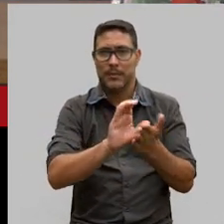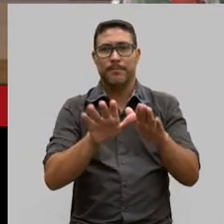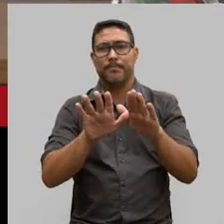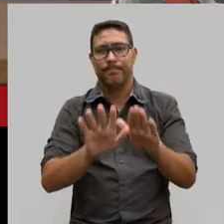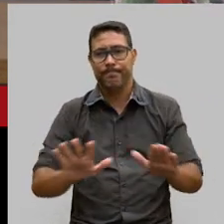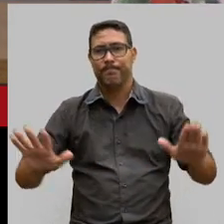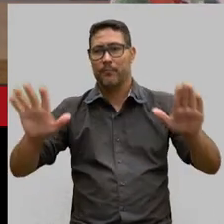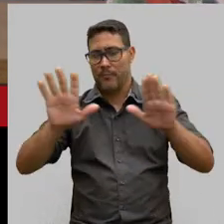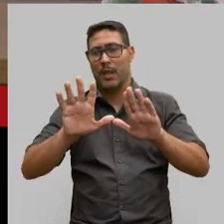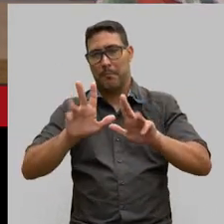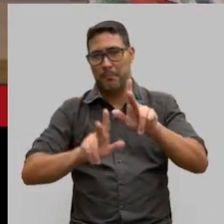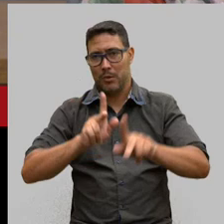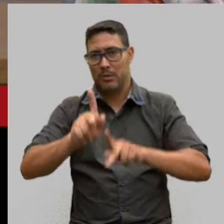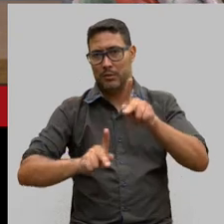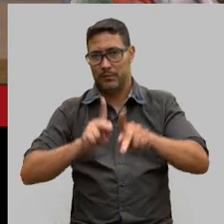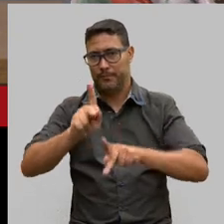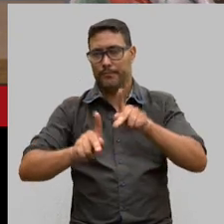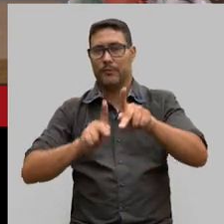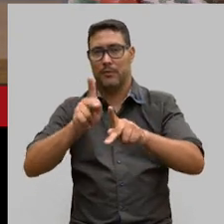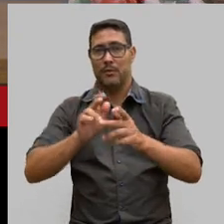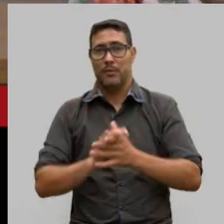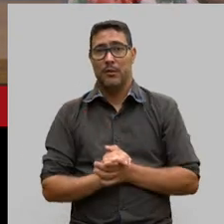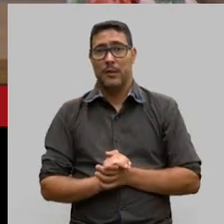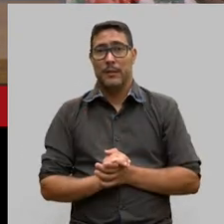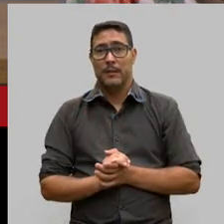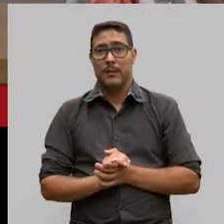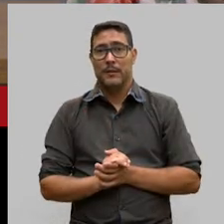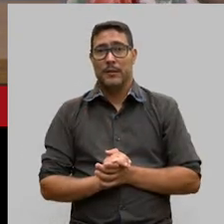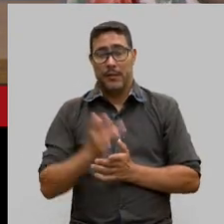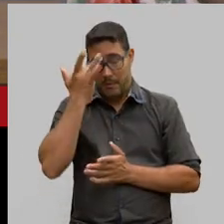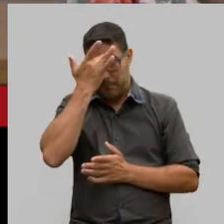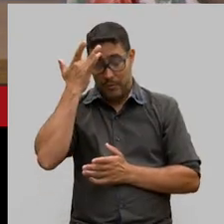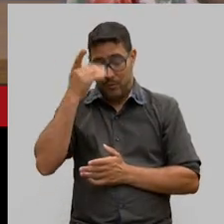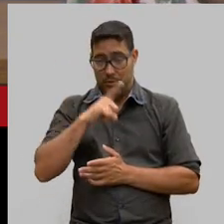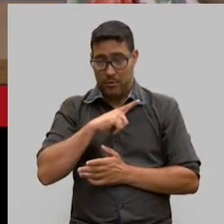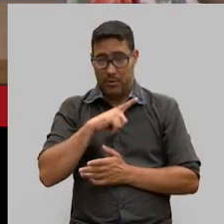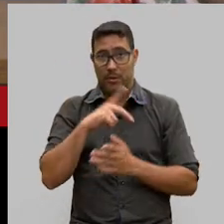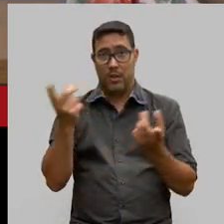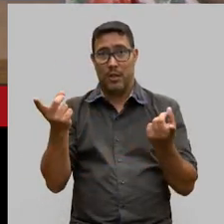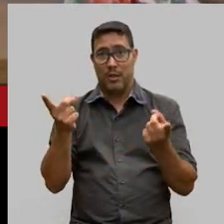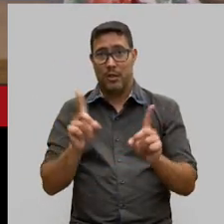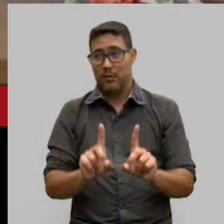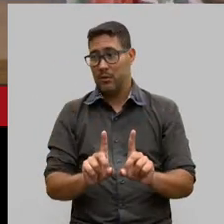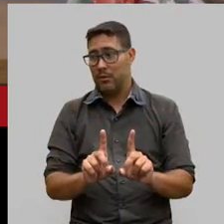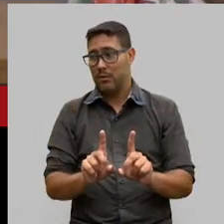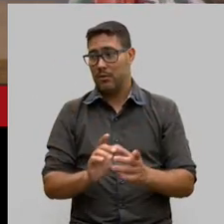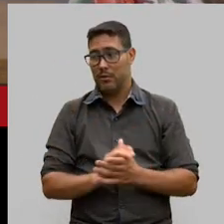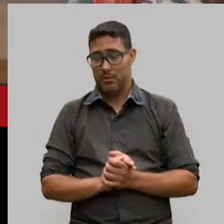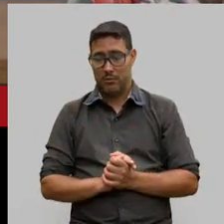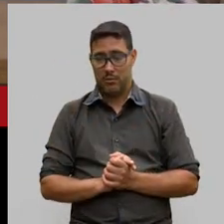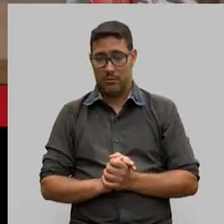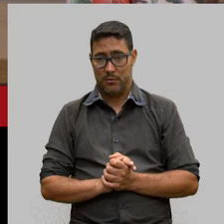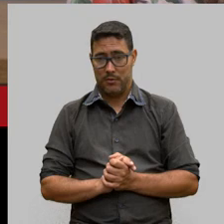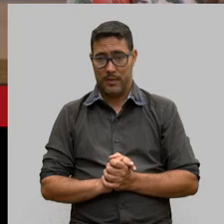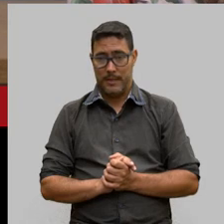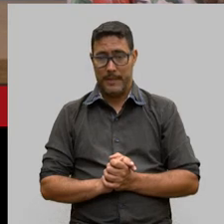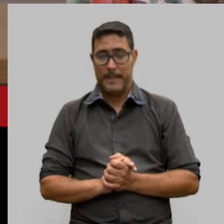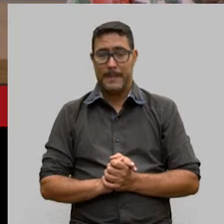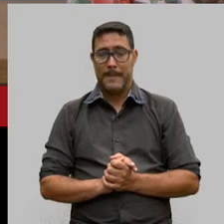população eh pras pessoas que T deficiência então o que que nós estamos